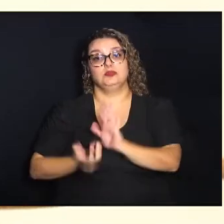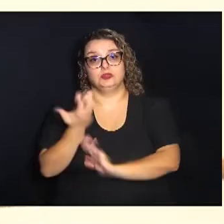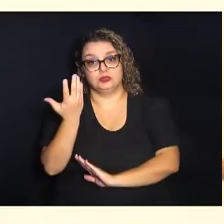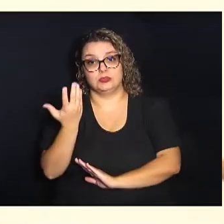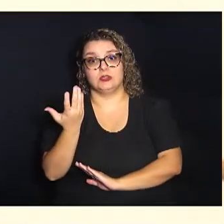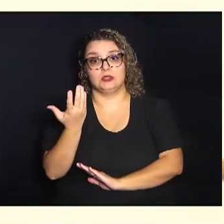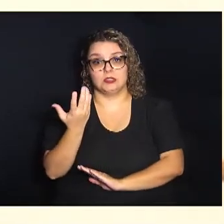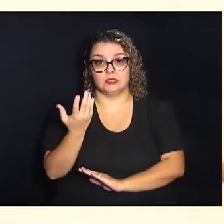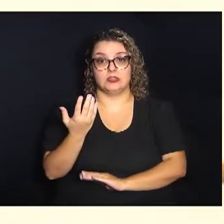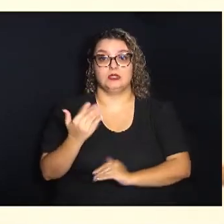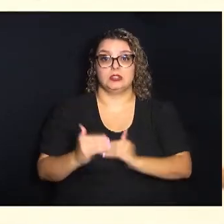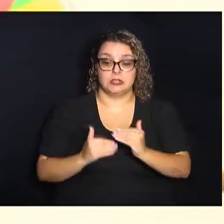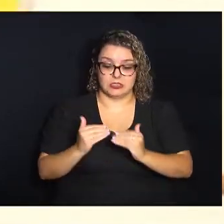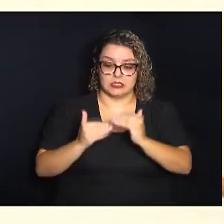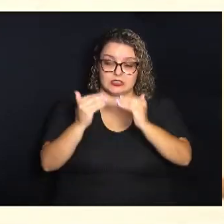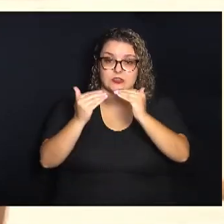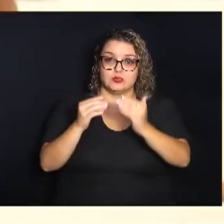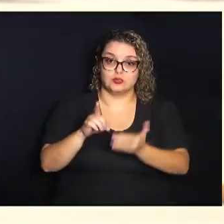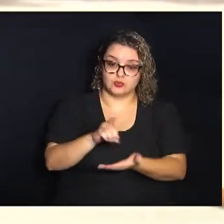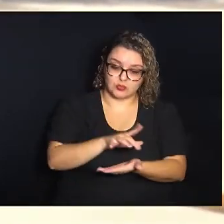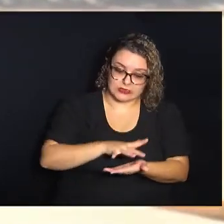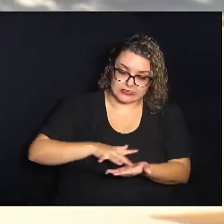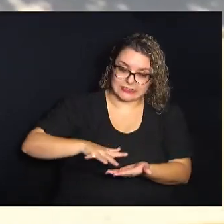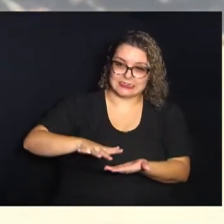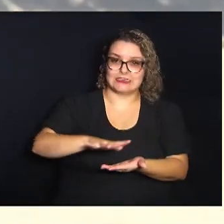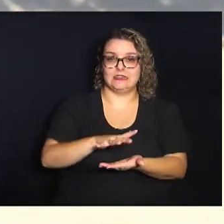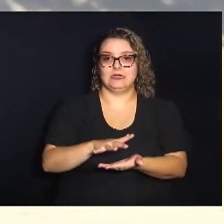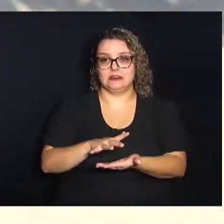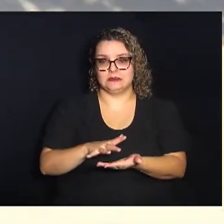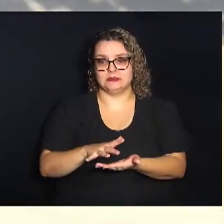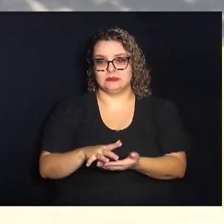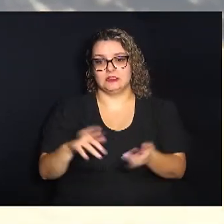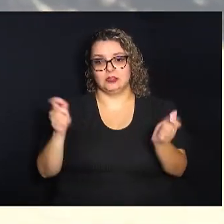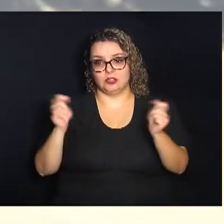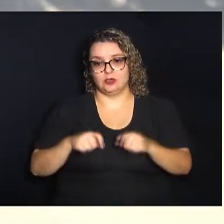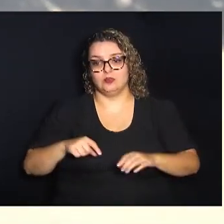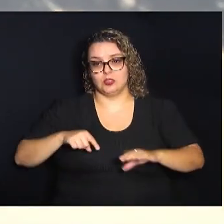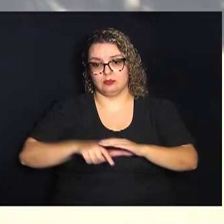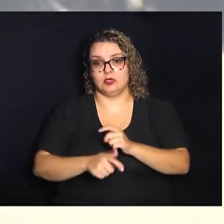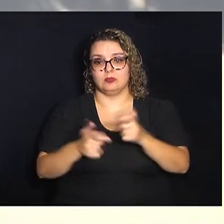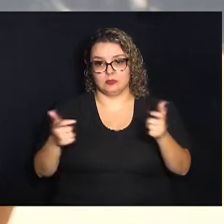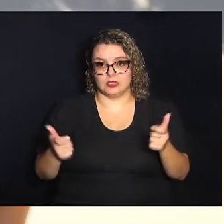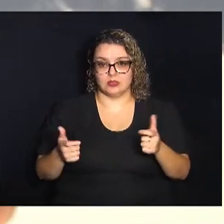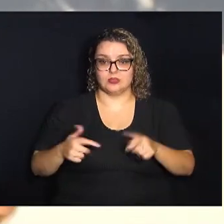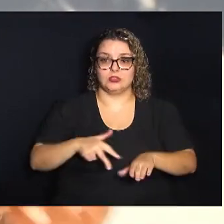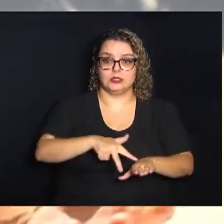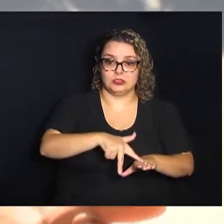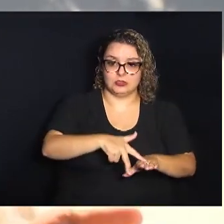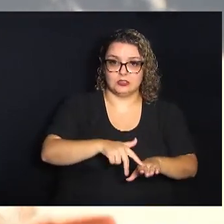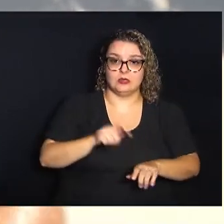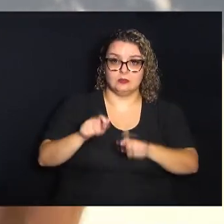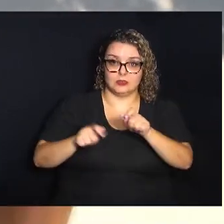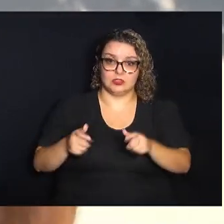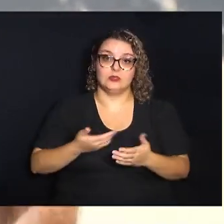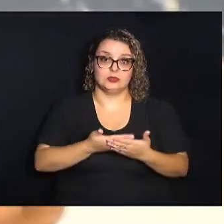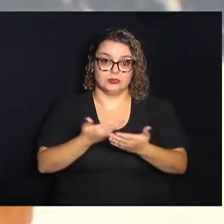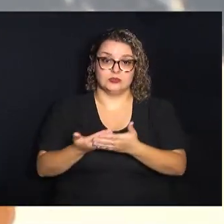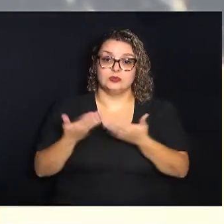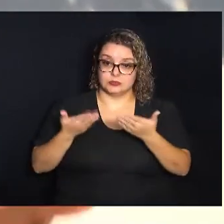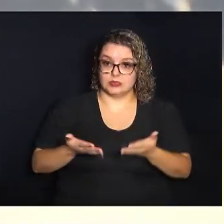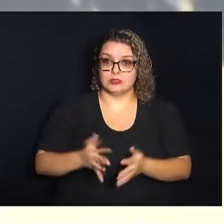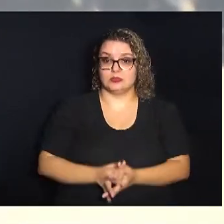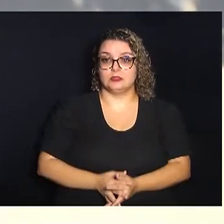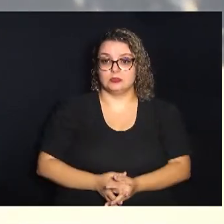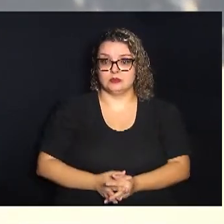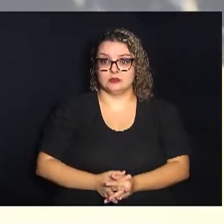que desenvolveram as possibilidades intensas aí, maiores do skate, são pessoas que estudaram muito isso. Então